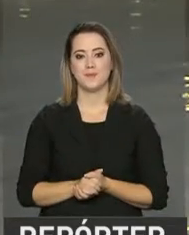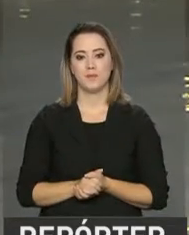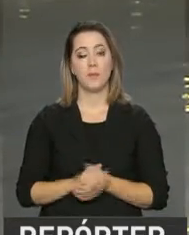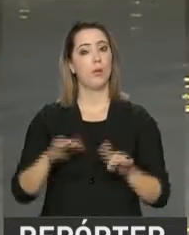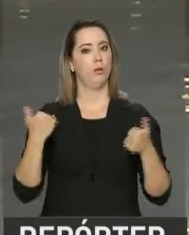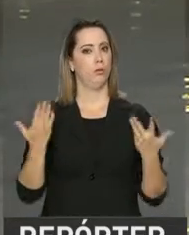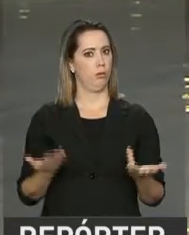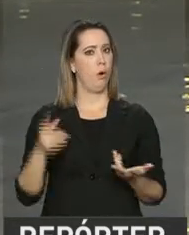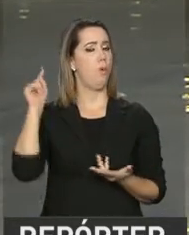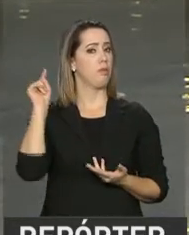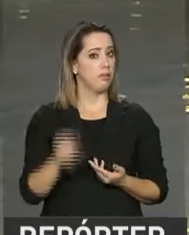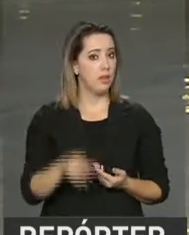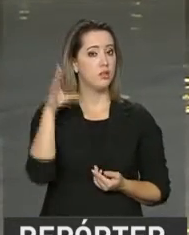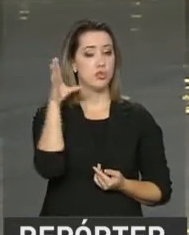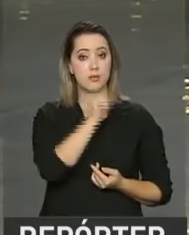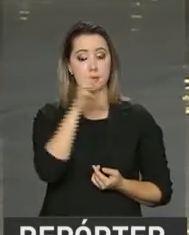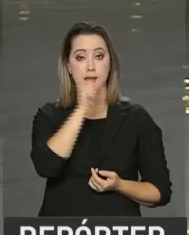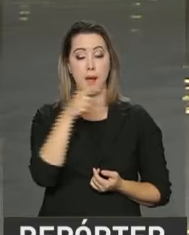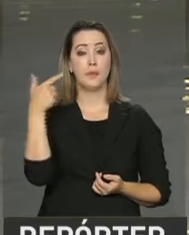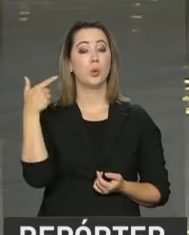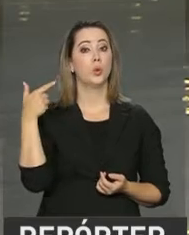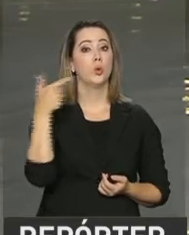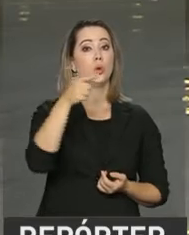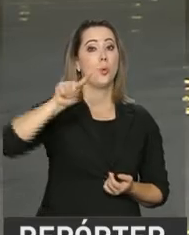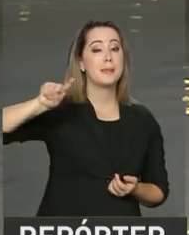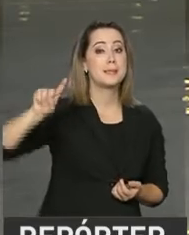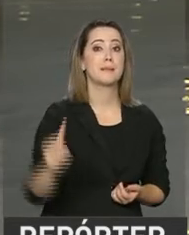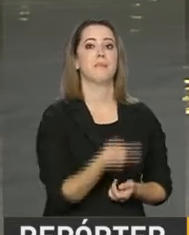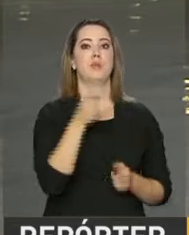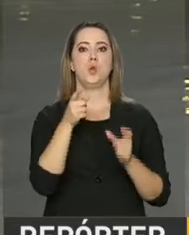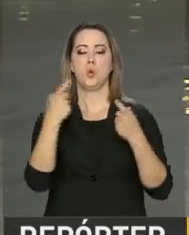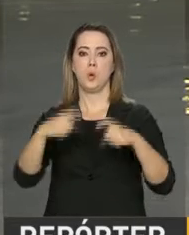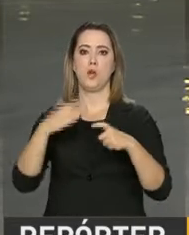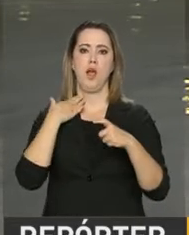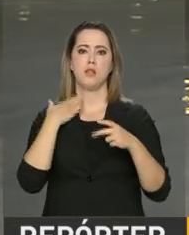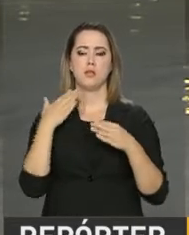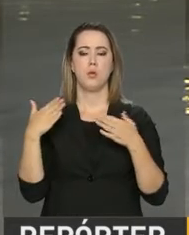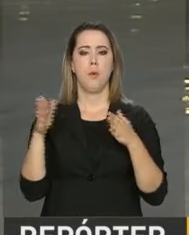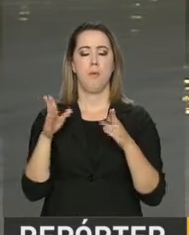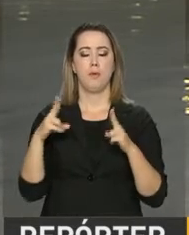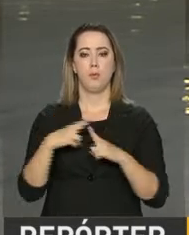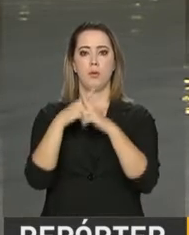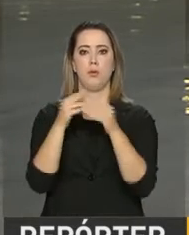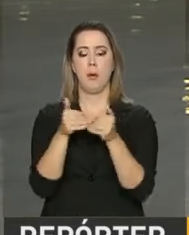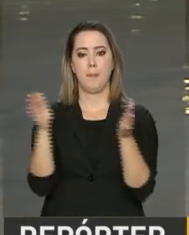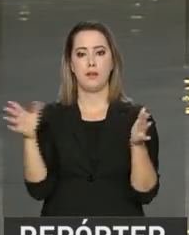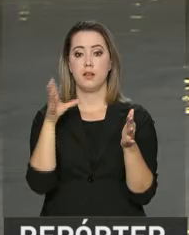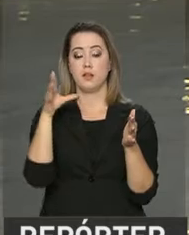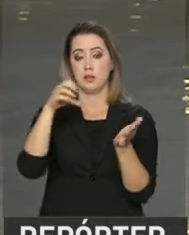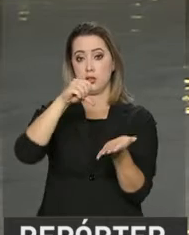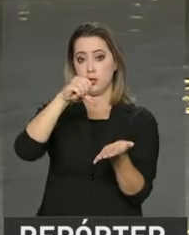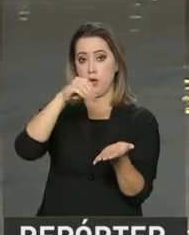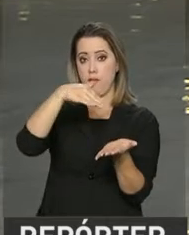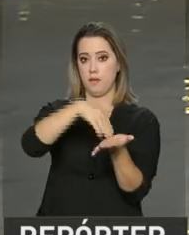Olha, Roberto, neste sábado, cerca de 2 mil agências da Caixa Econômica Federal em todo o país estarão abertas das 9 da